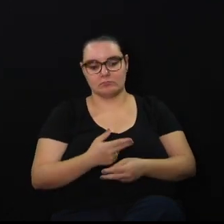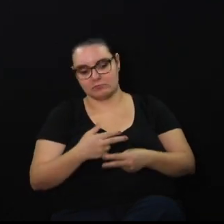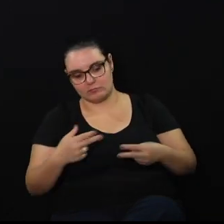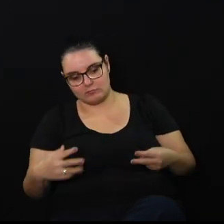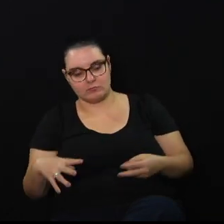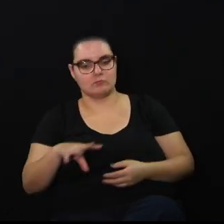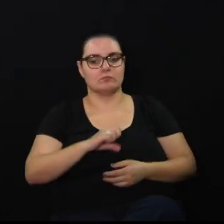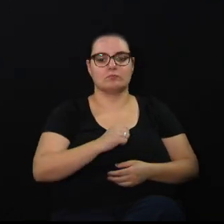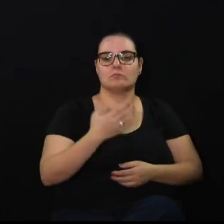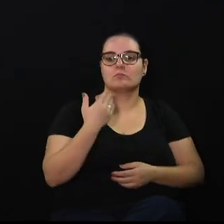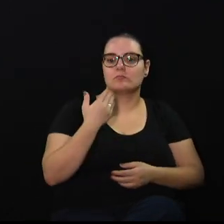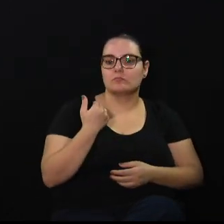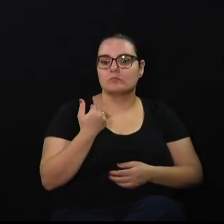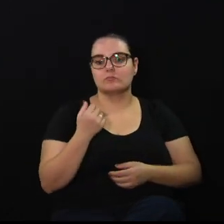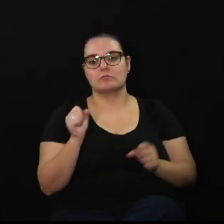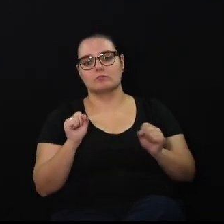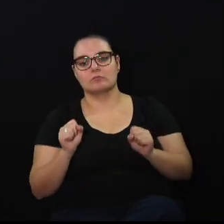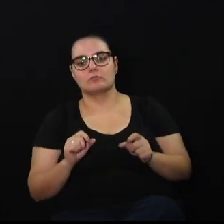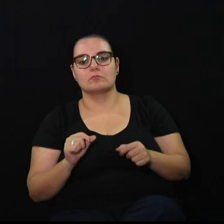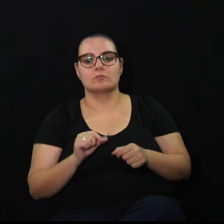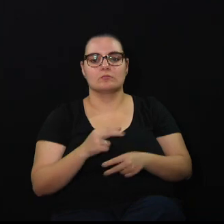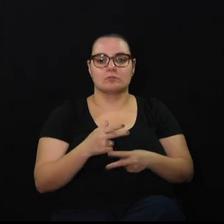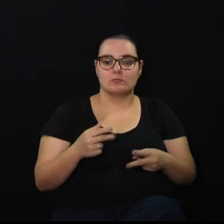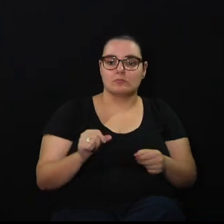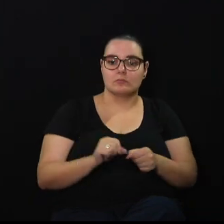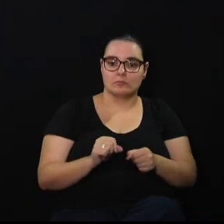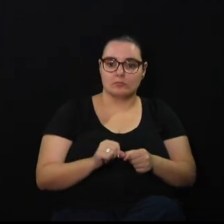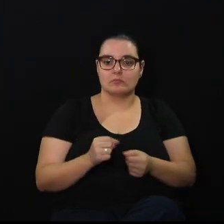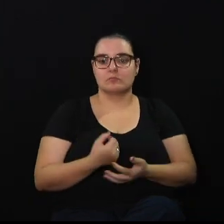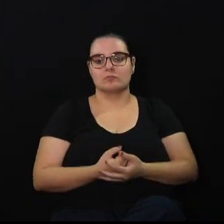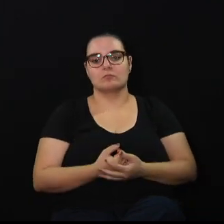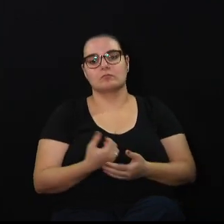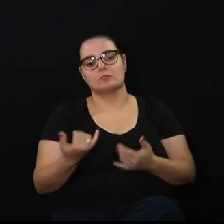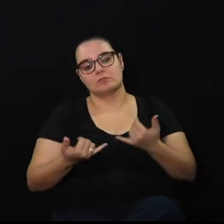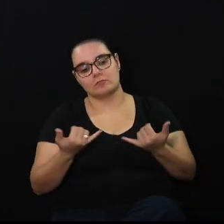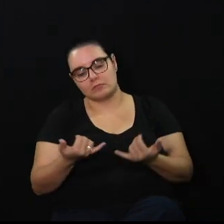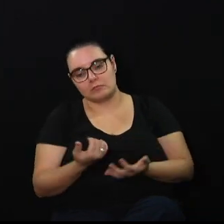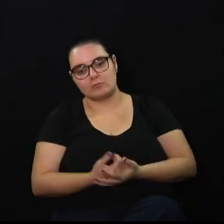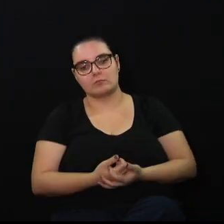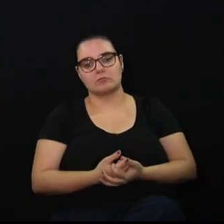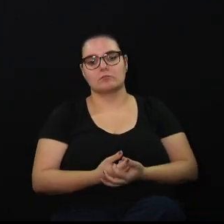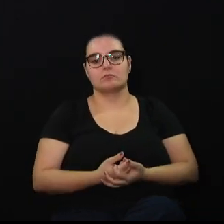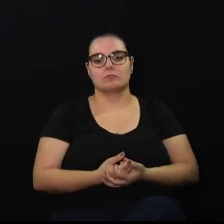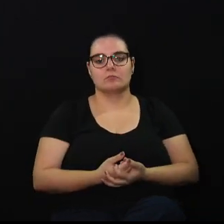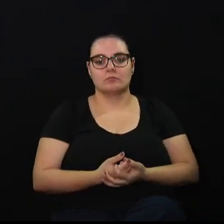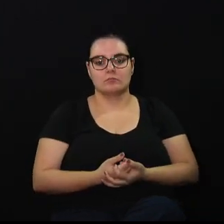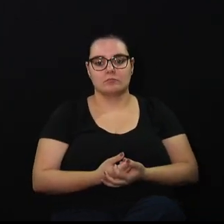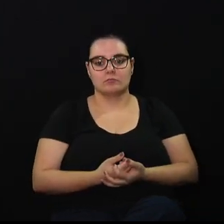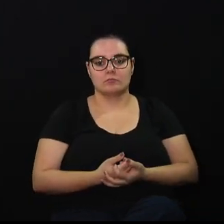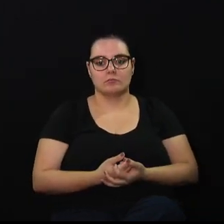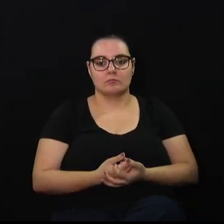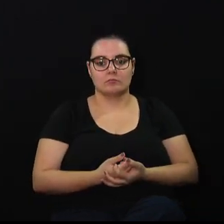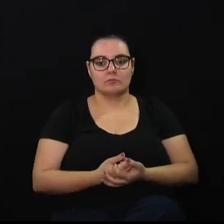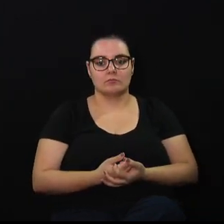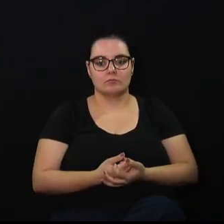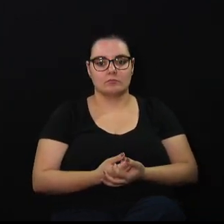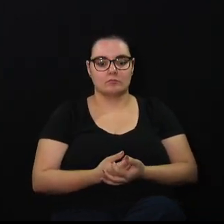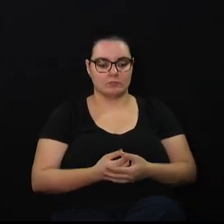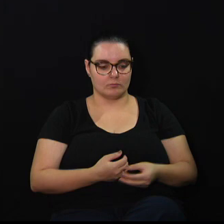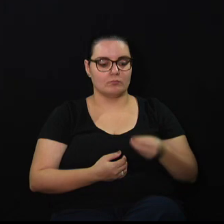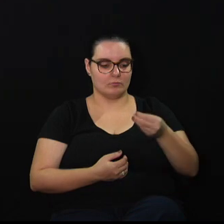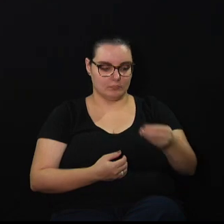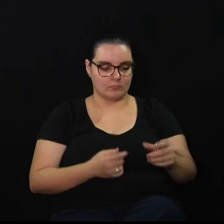de comer coisas que ela gosta de fazer coisas que ela gosta de brincar e aí é mediante a entrega da